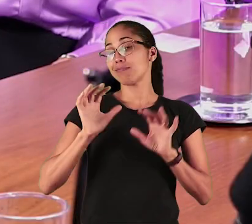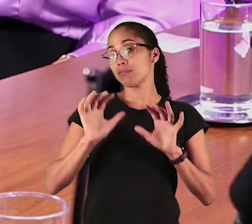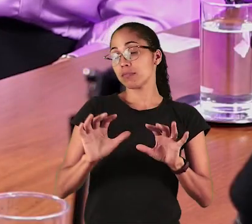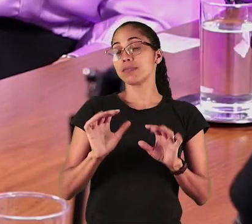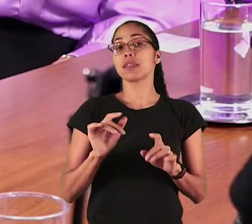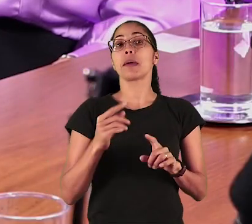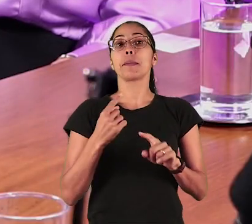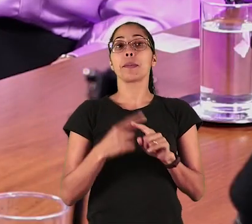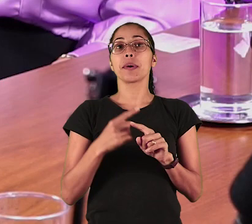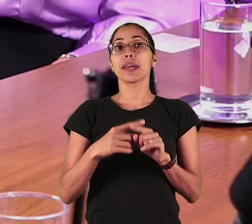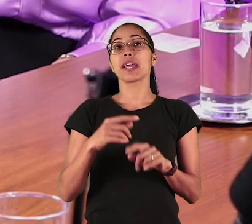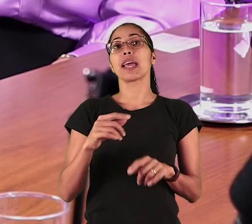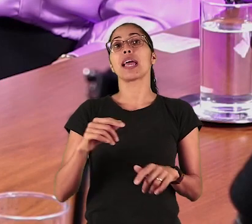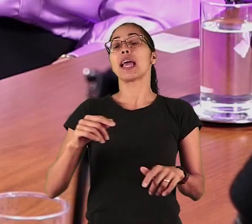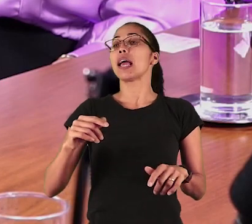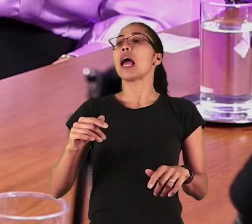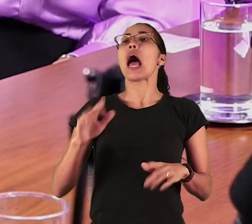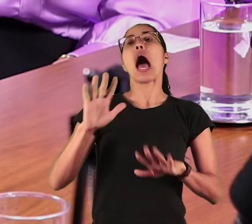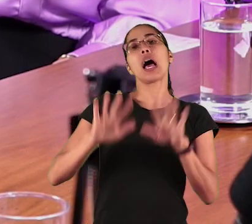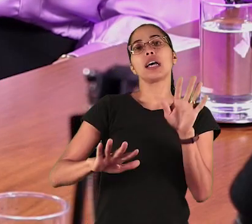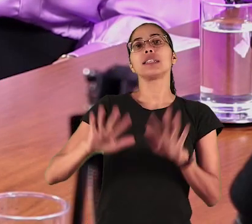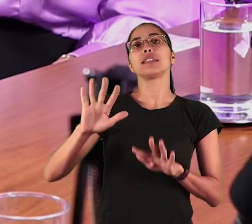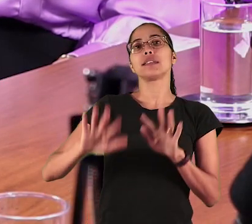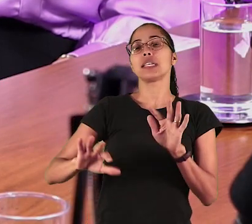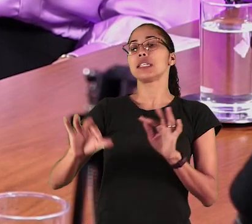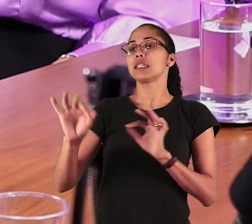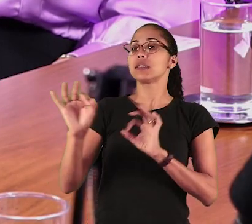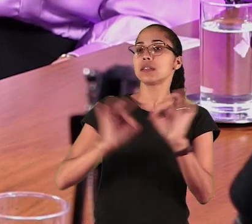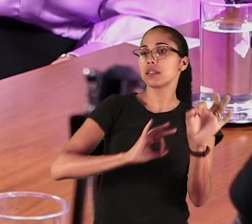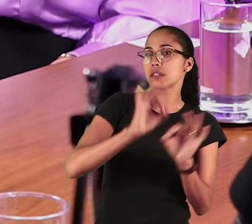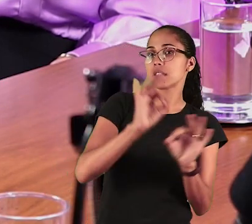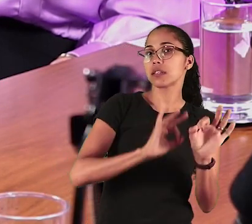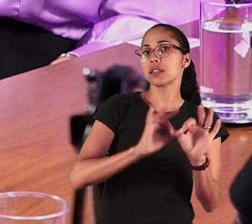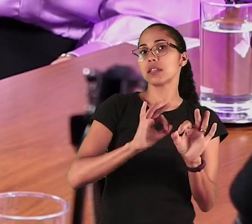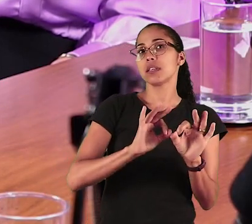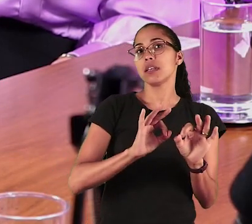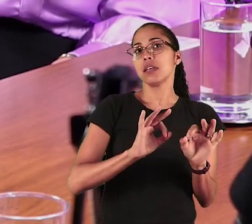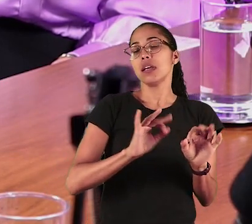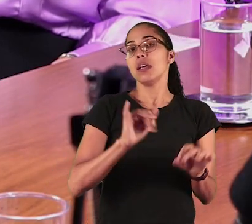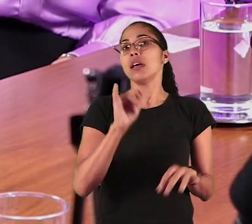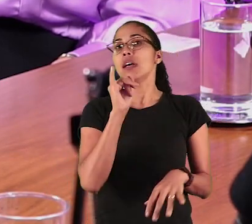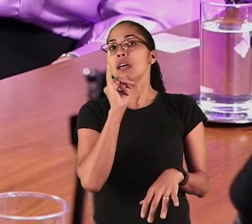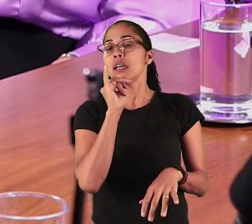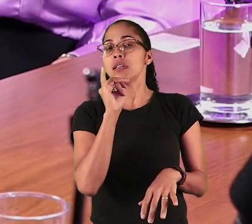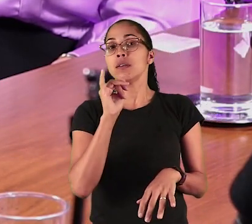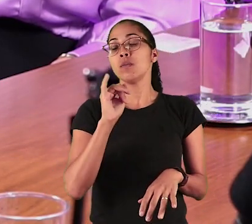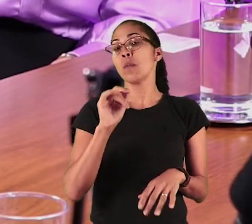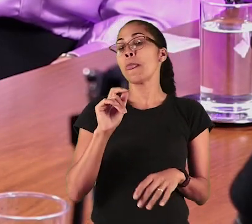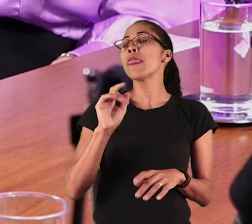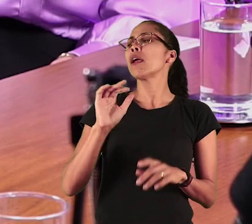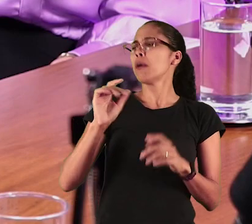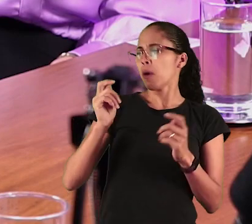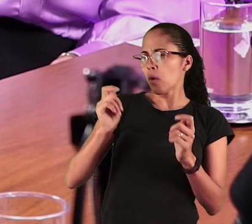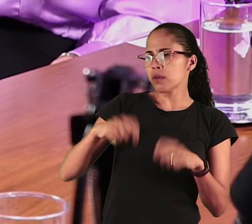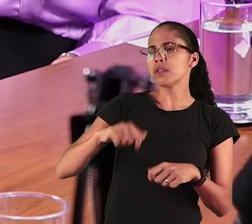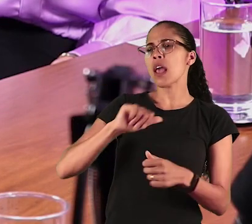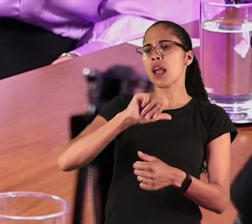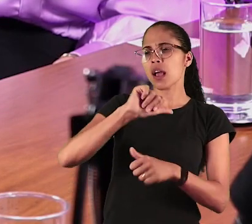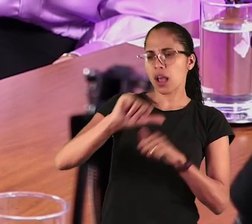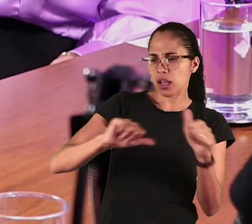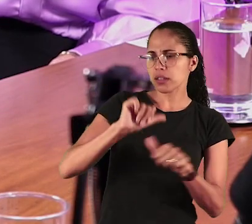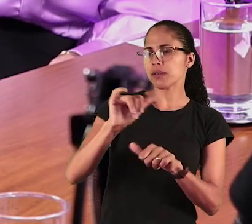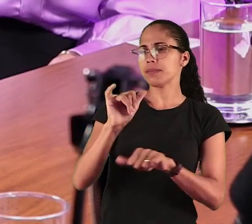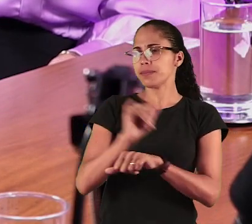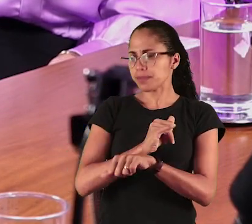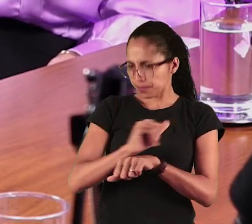sempre né os negociáveis e os innegociáveis que a gente possa normalizar o que que é meu negociável para nós e